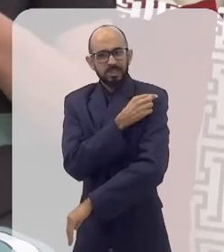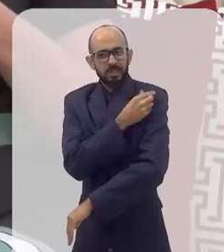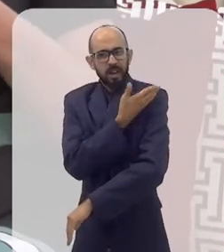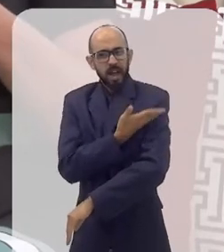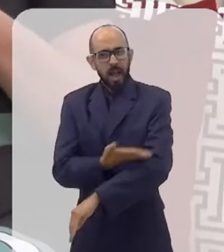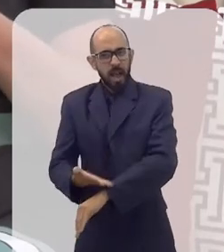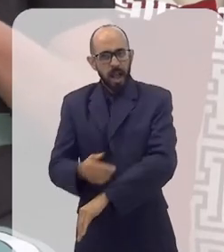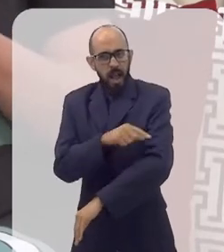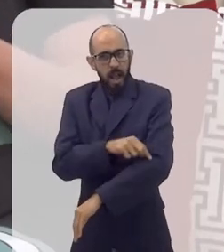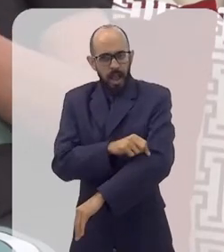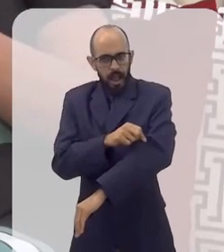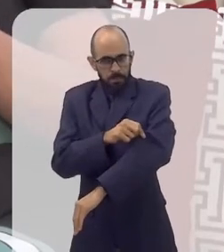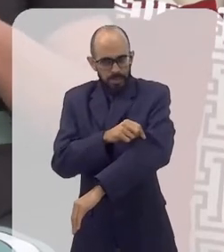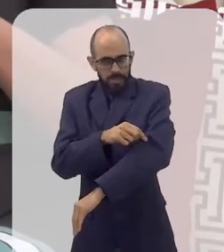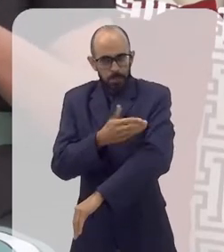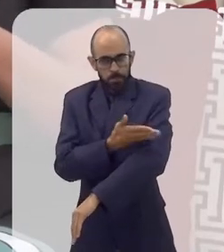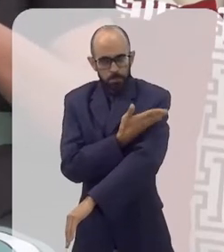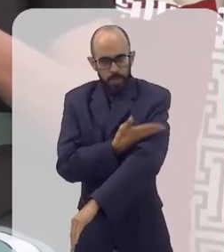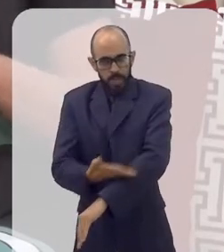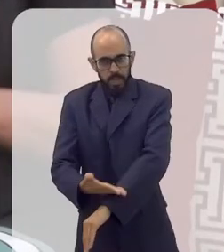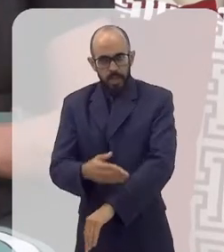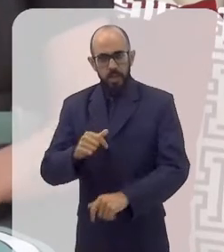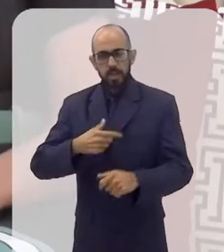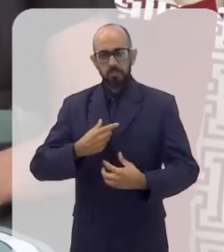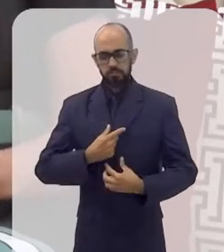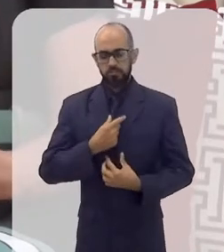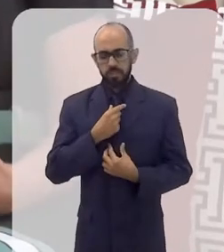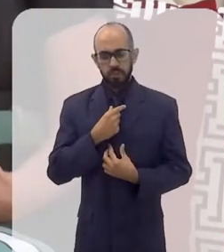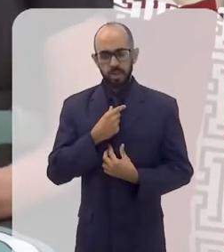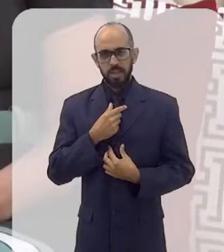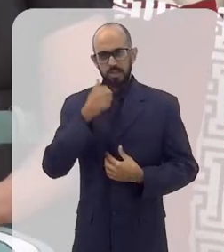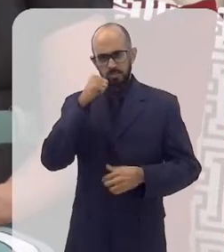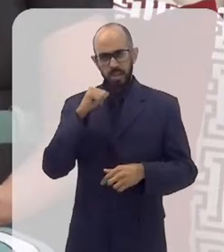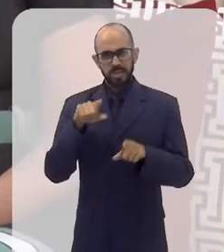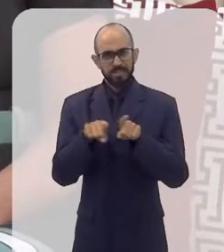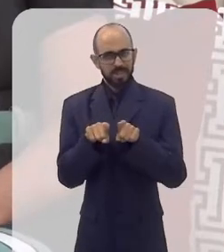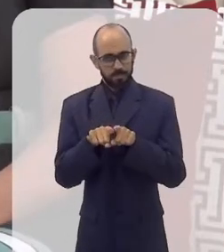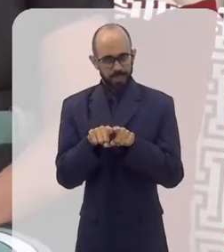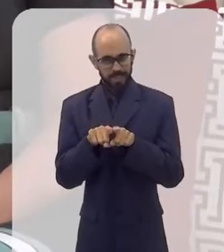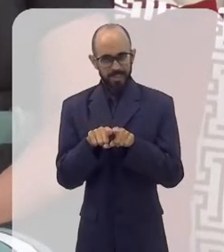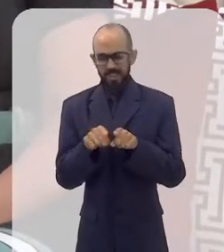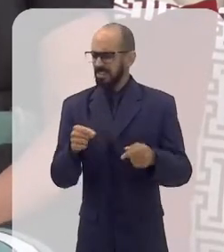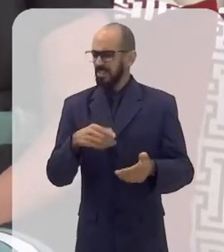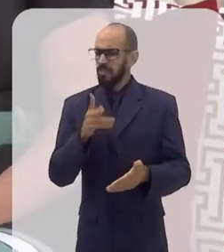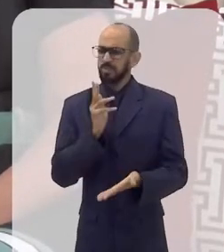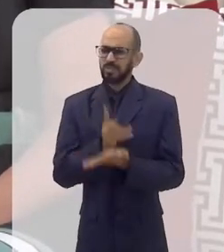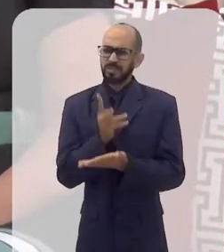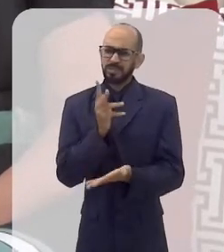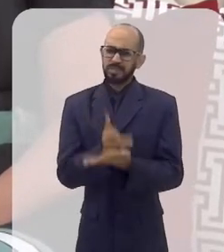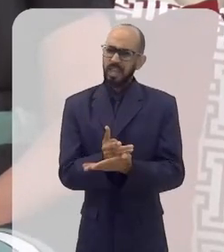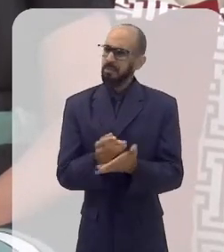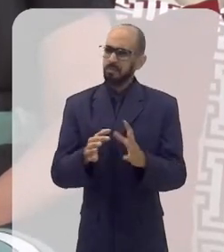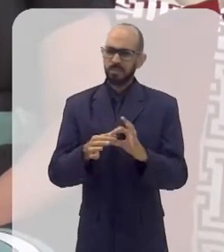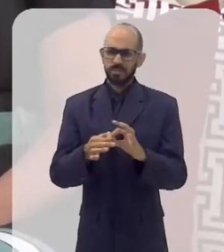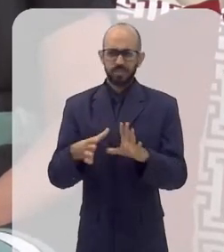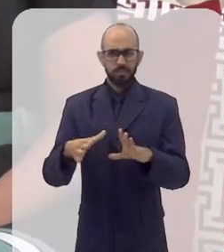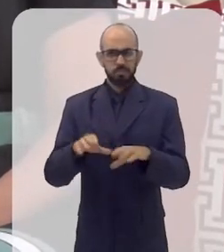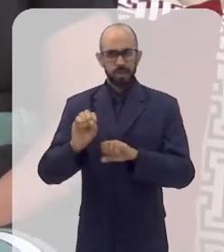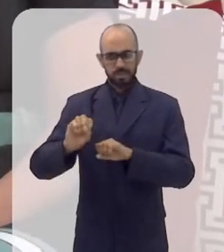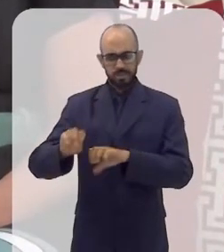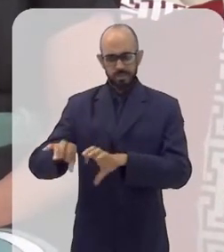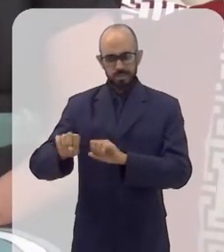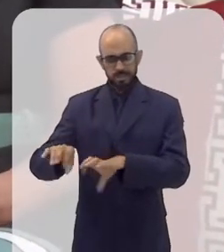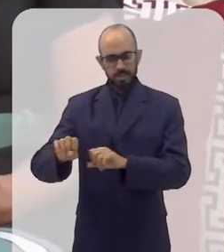gravata, com uma plaquinha preta, e as moças também. E eles estão sempre disponíveis para ensinar